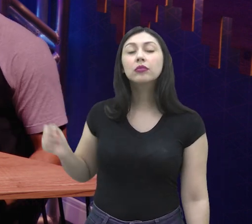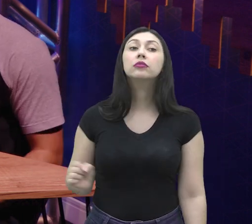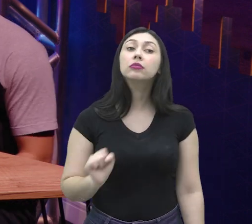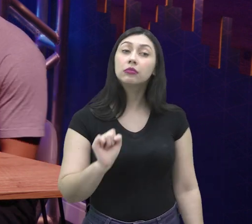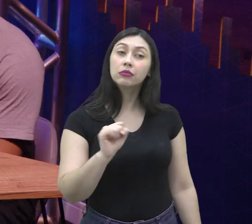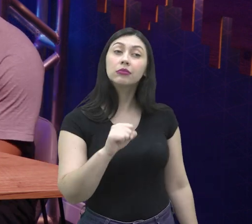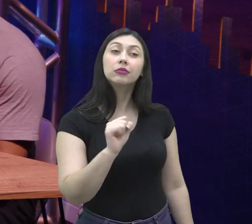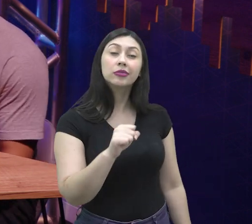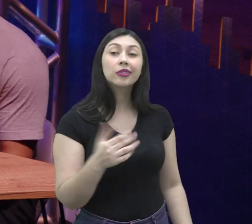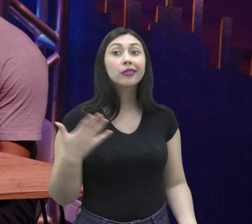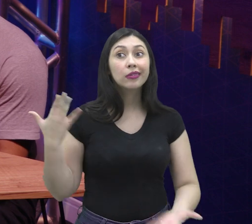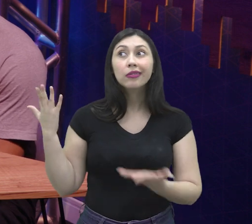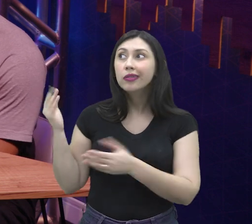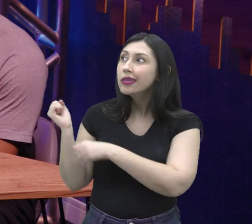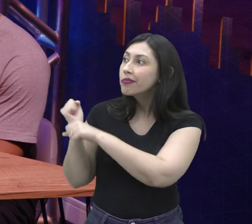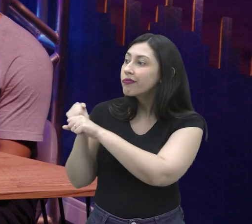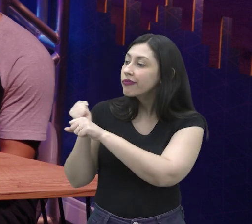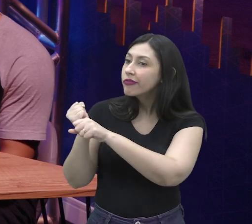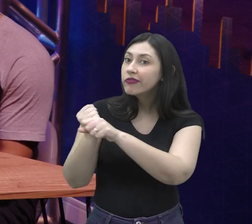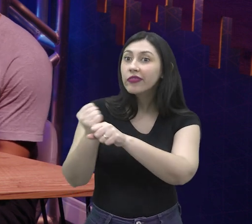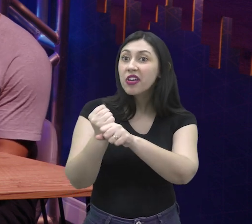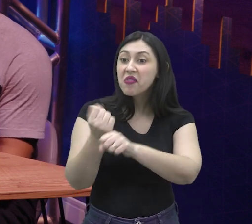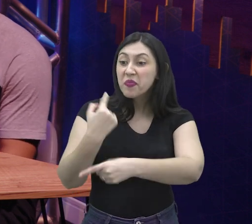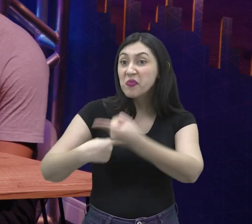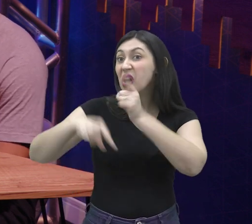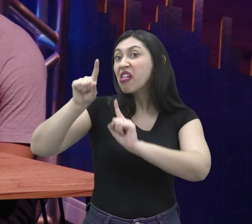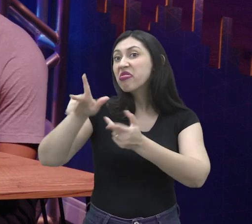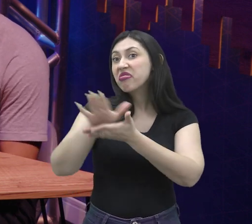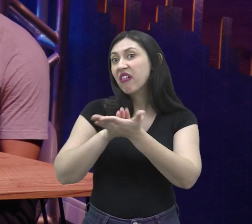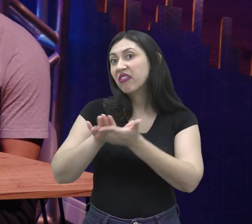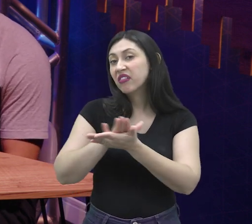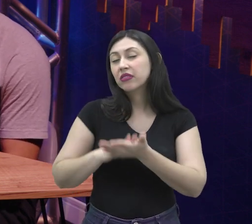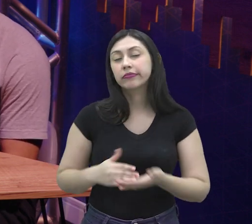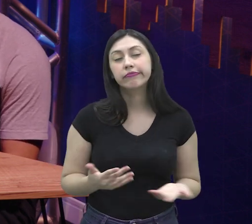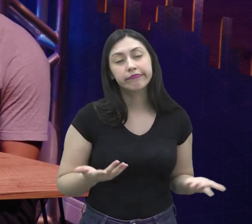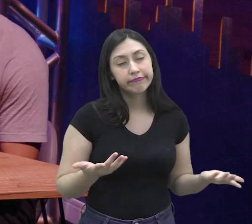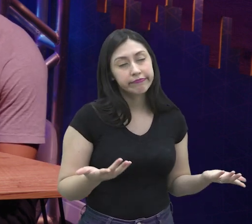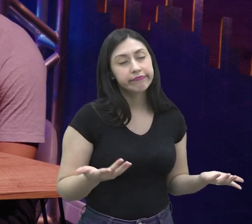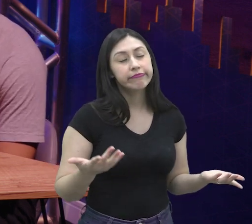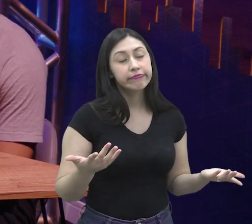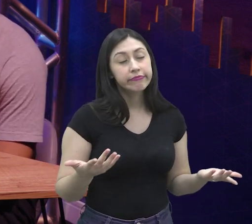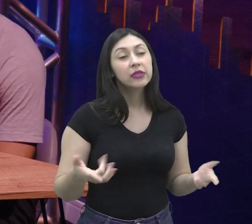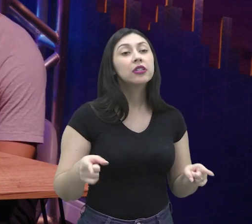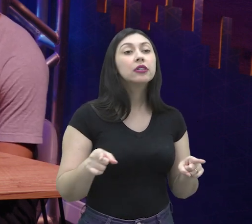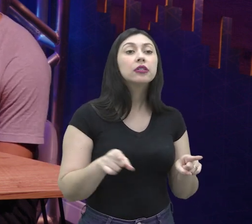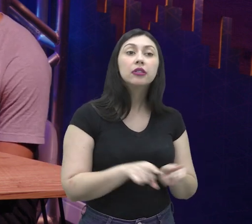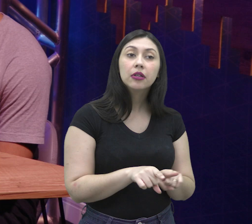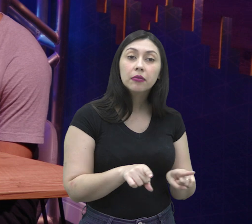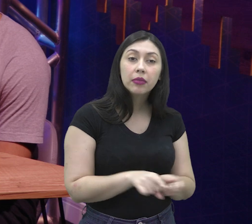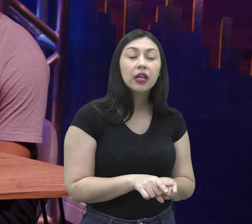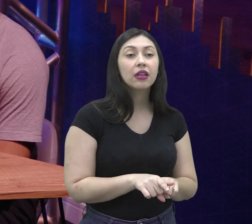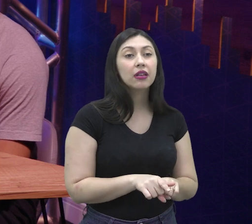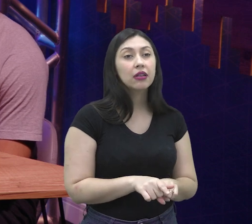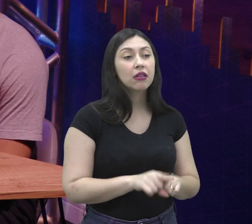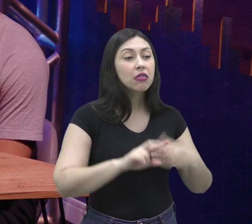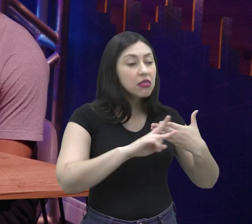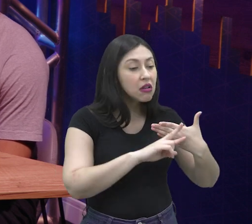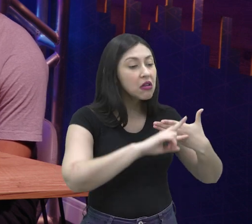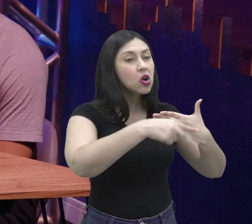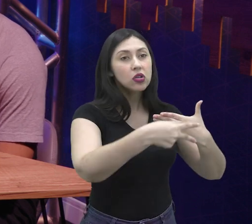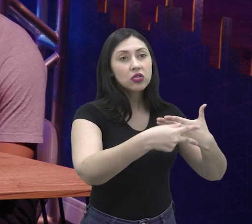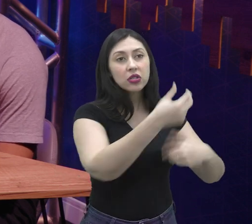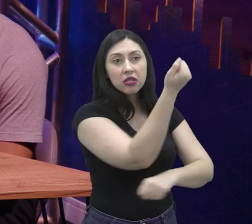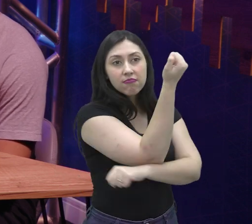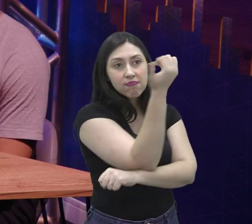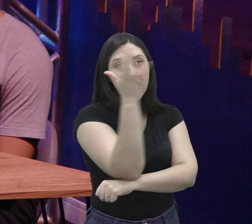Não, exatamente. Todo esse tempo parece que a gente não evoluiu muito, não. Exatamente. E a gente tem, então, toda essa consequência